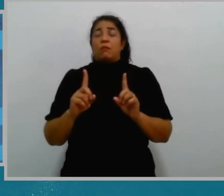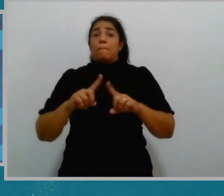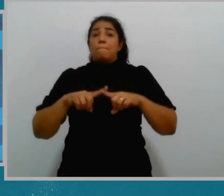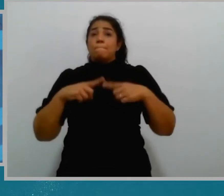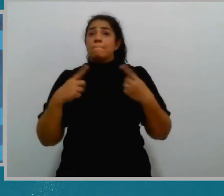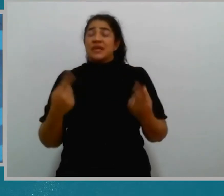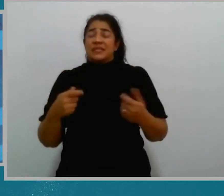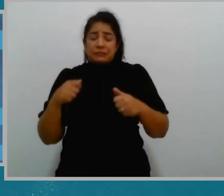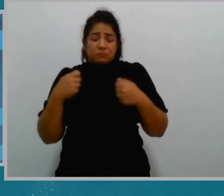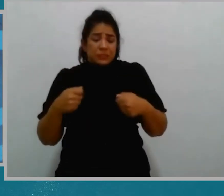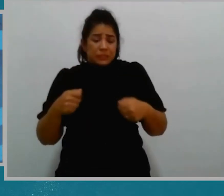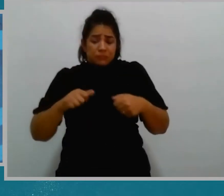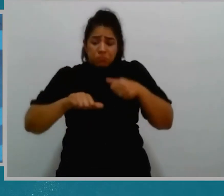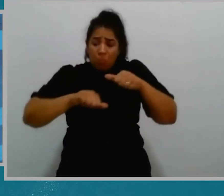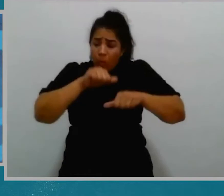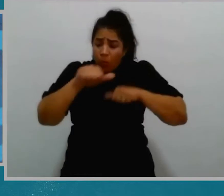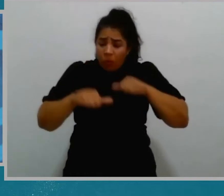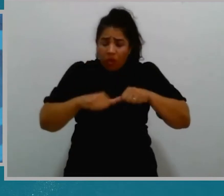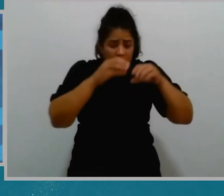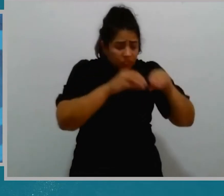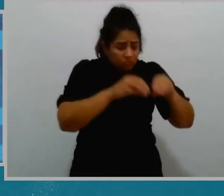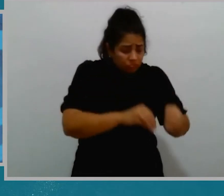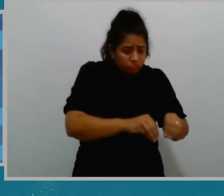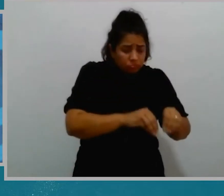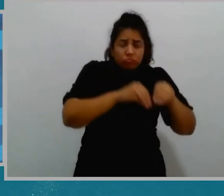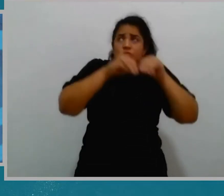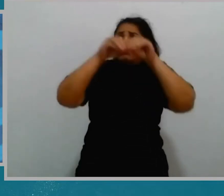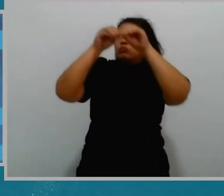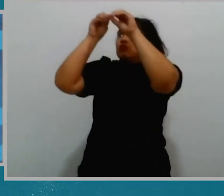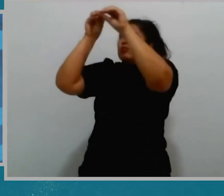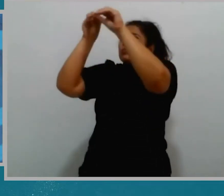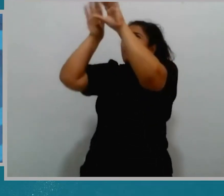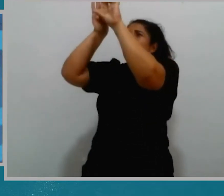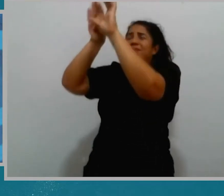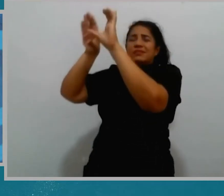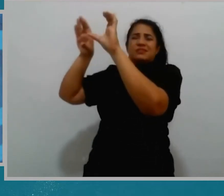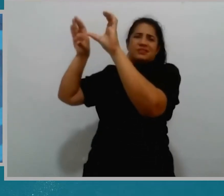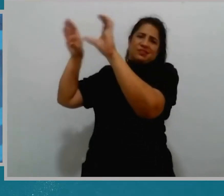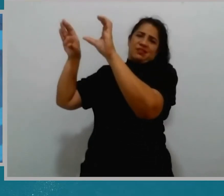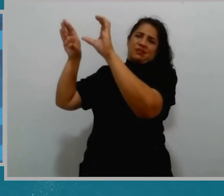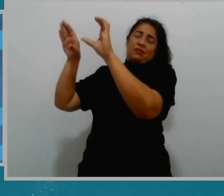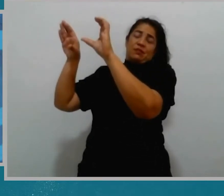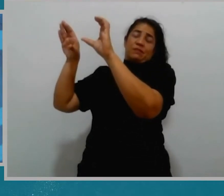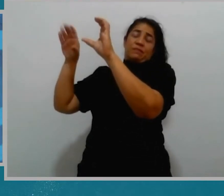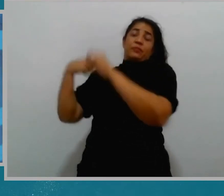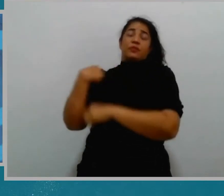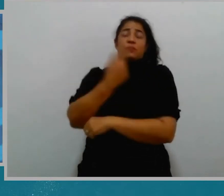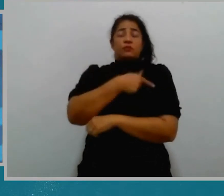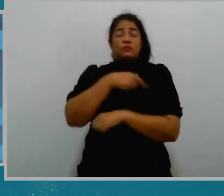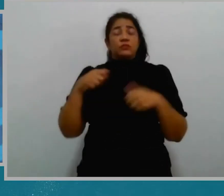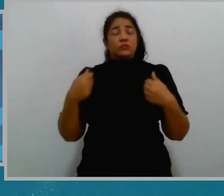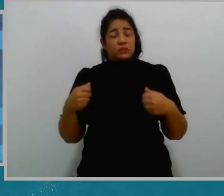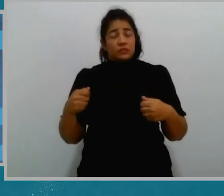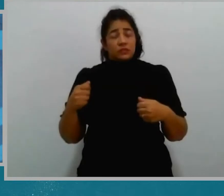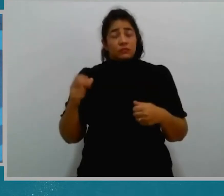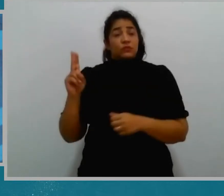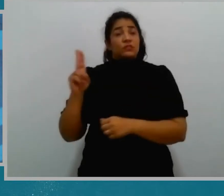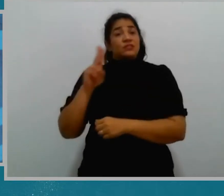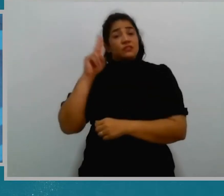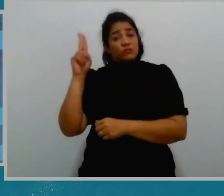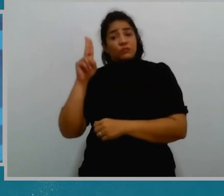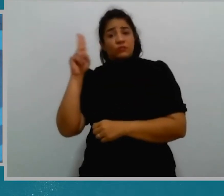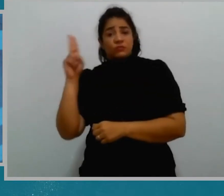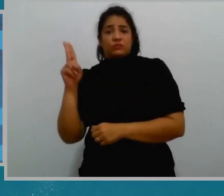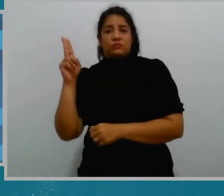plano da terra, ainda não somos úteis na mão do Senhor. Porque Deus deseja nos introduzir,